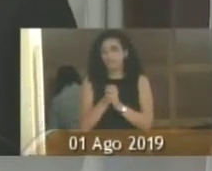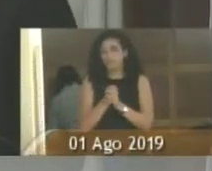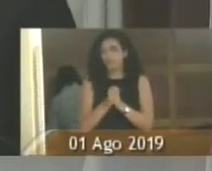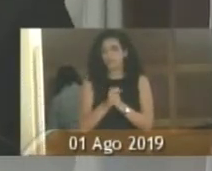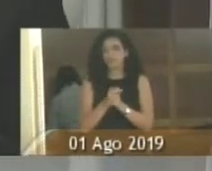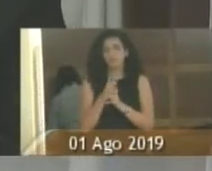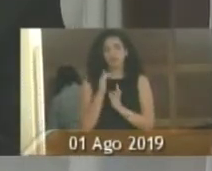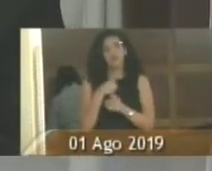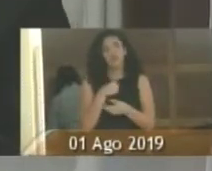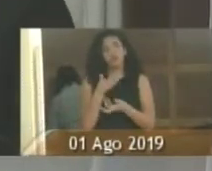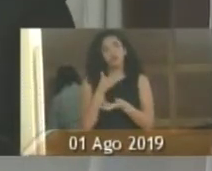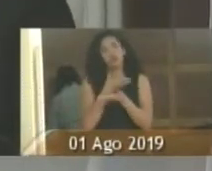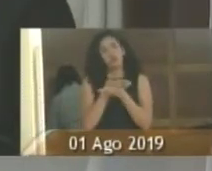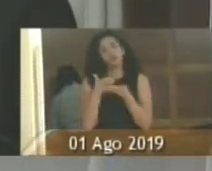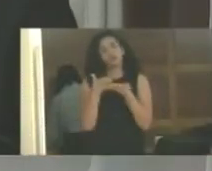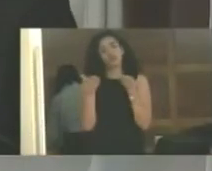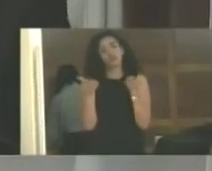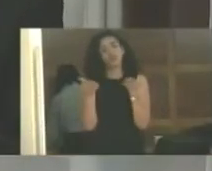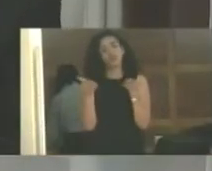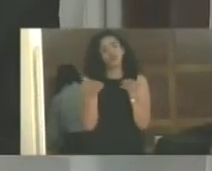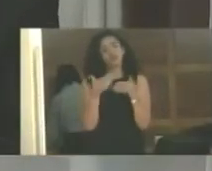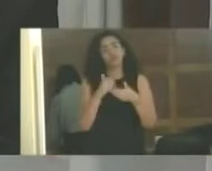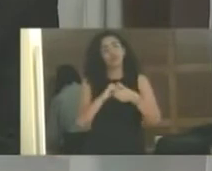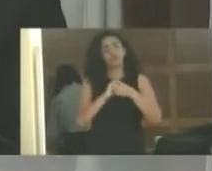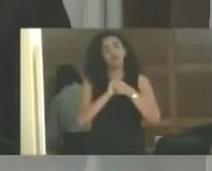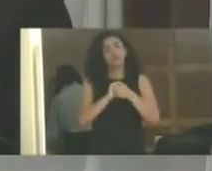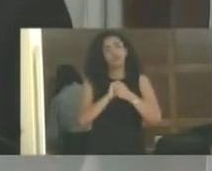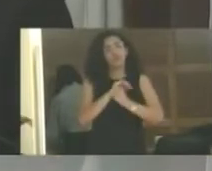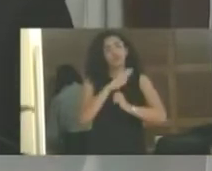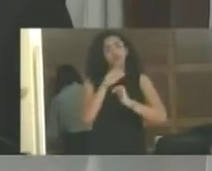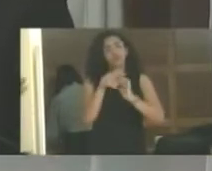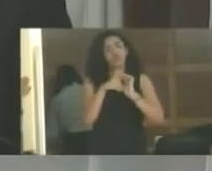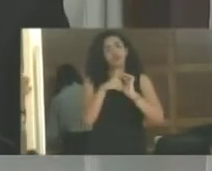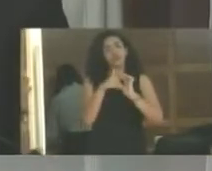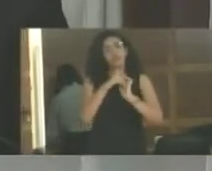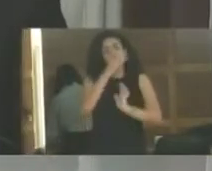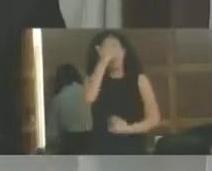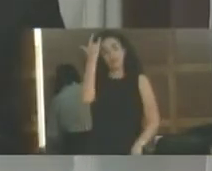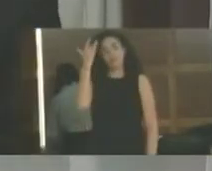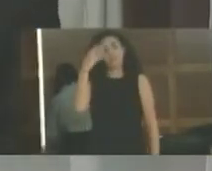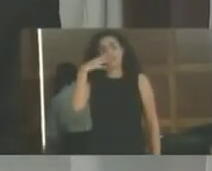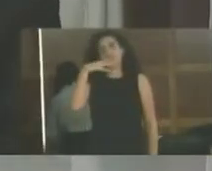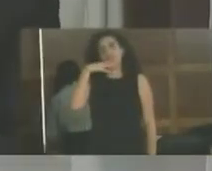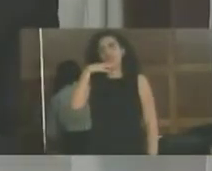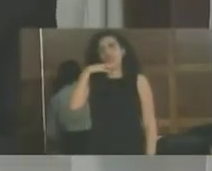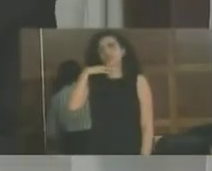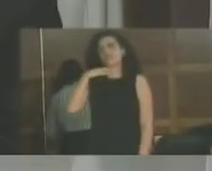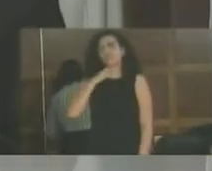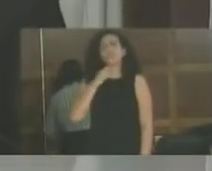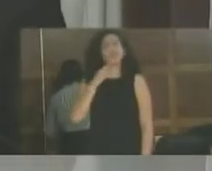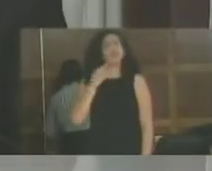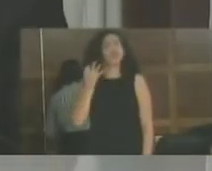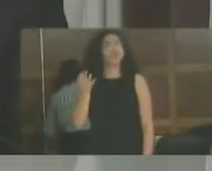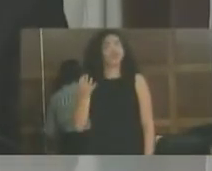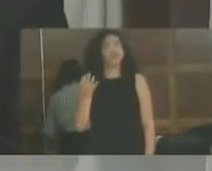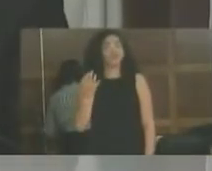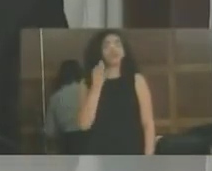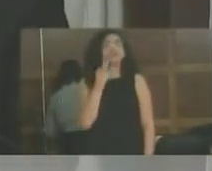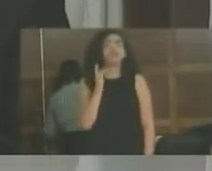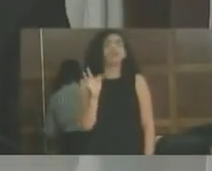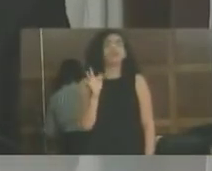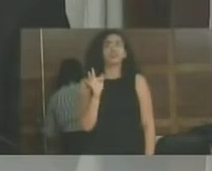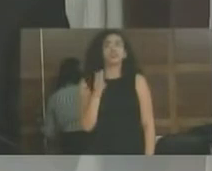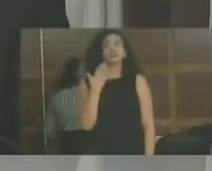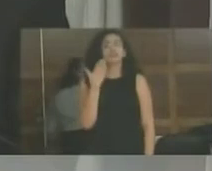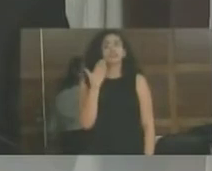Eu queria começar, na verdade, hoje, dando um salve aí a toda a nação rubro-negra pela classificação ontem. Né? A gente